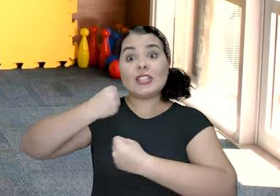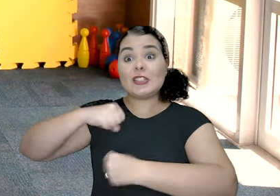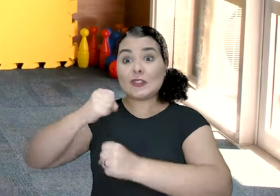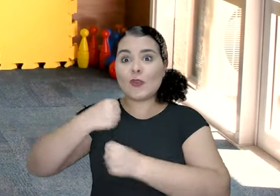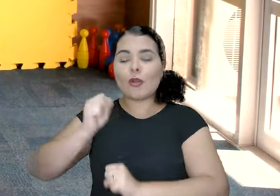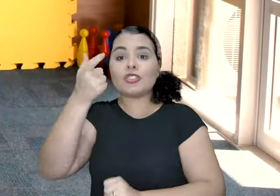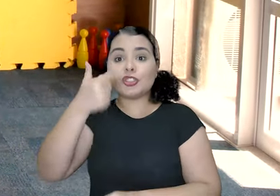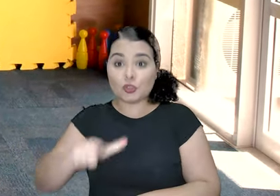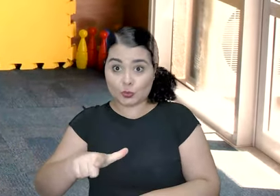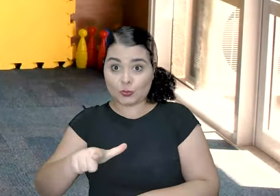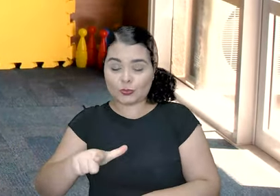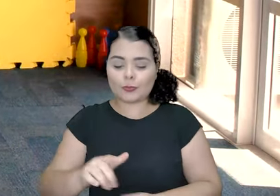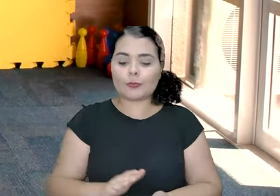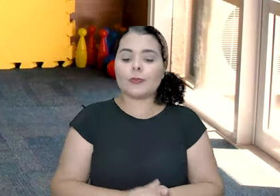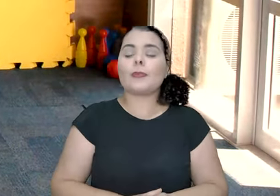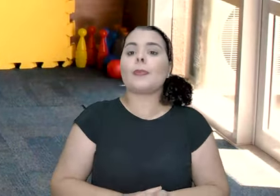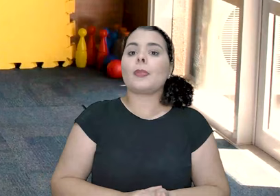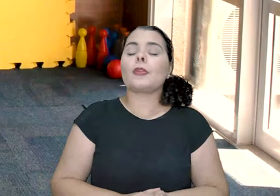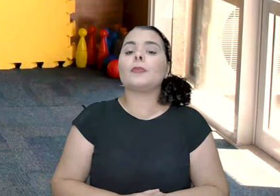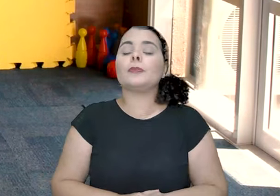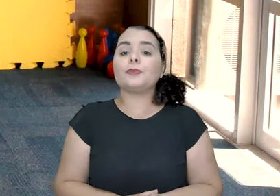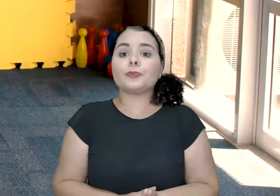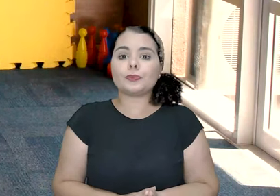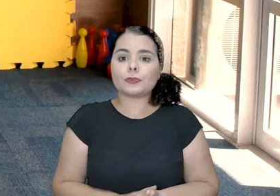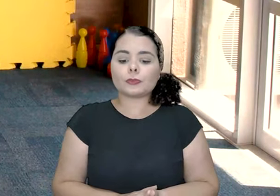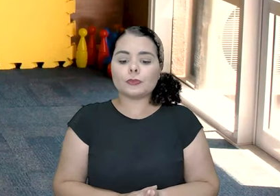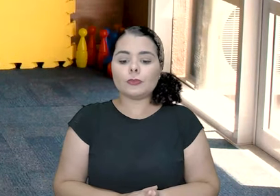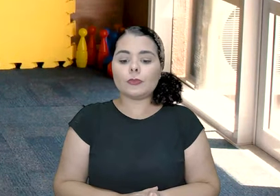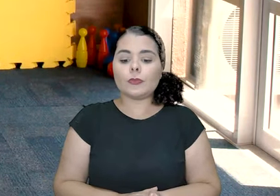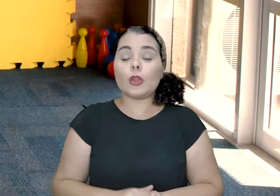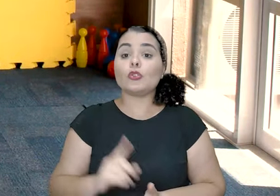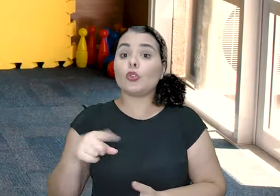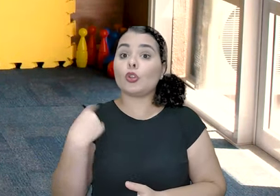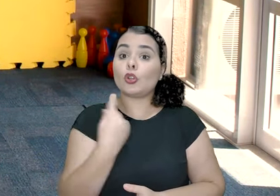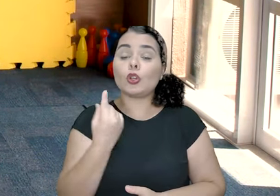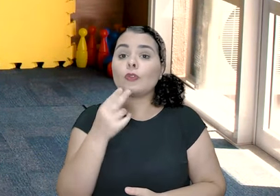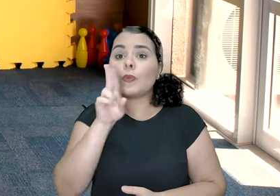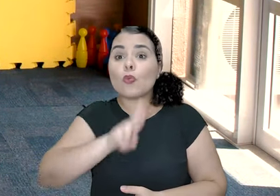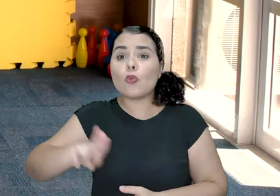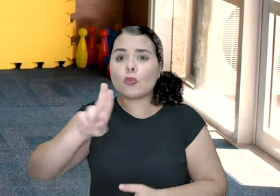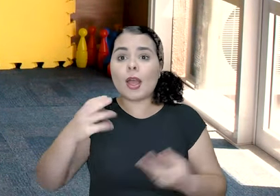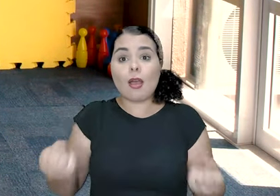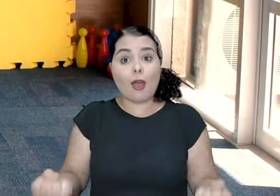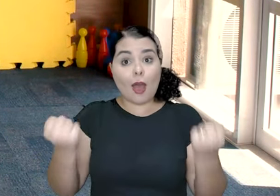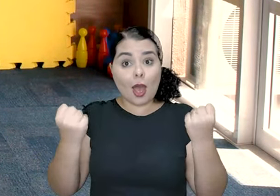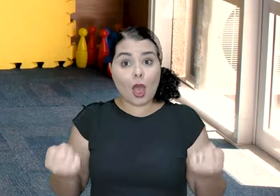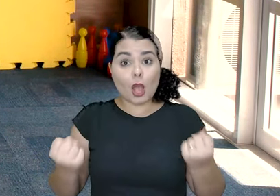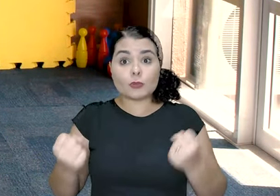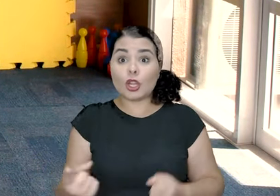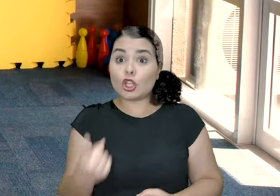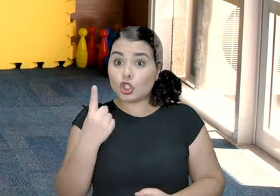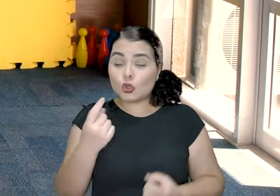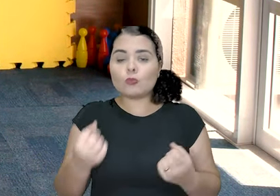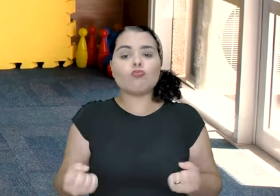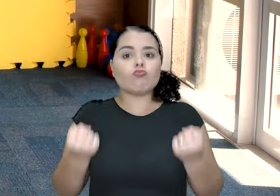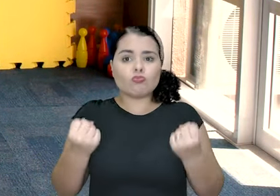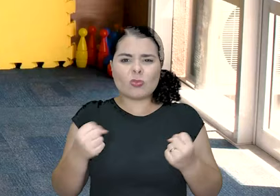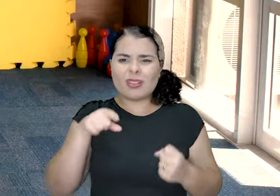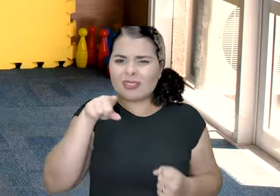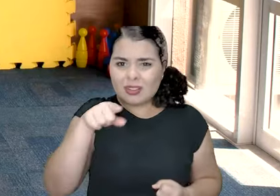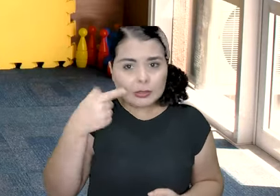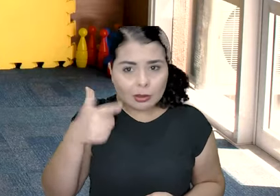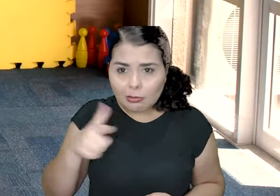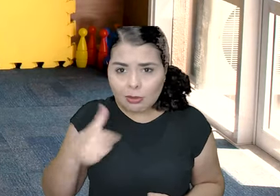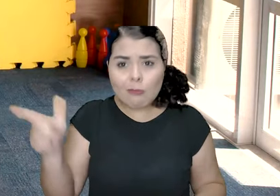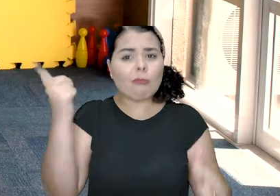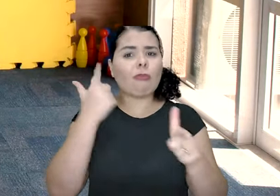novamente e vamos colocar mais um equipamento, halteres de 1 kg, mas se você não tiver, não tem